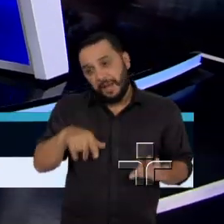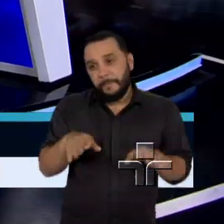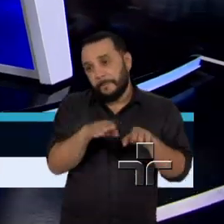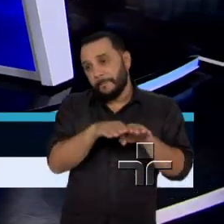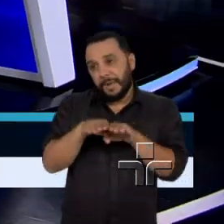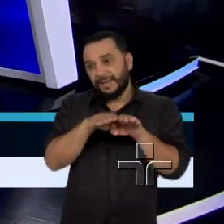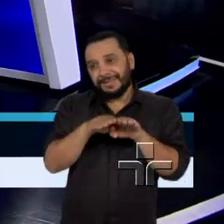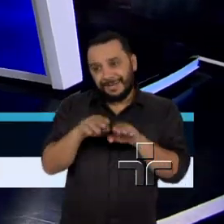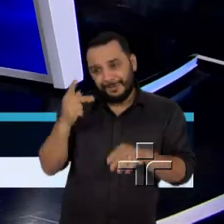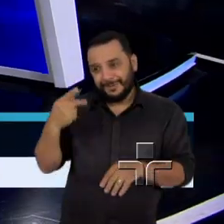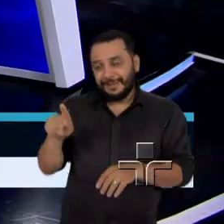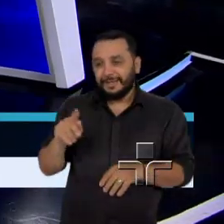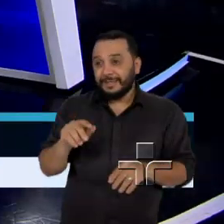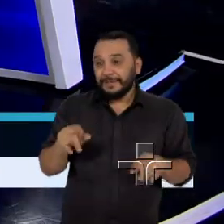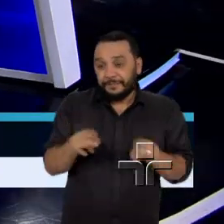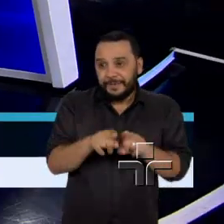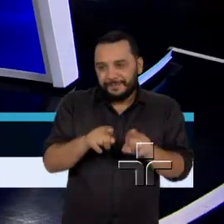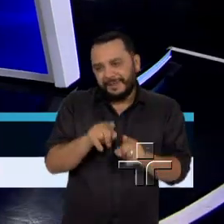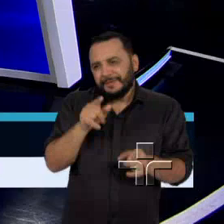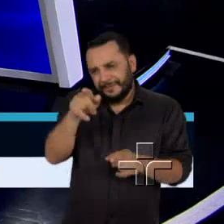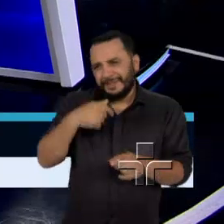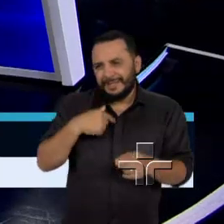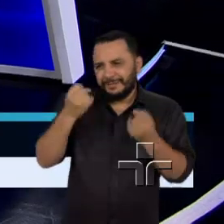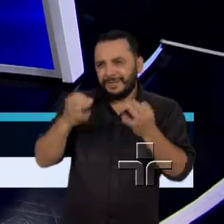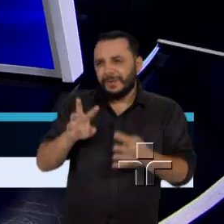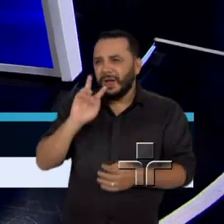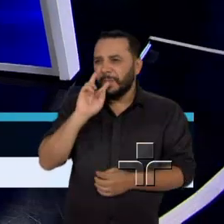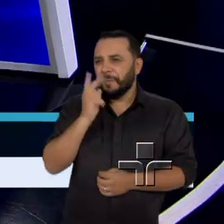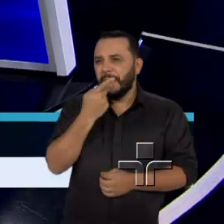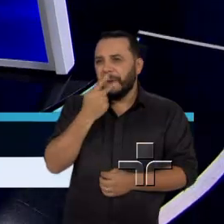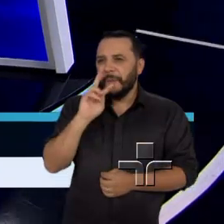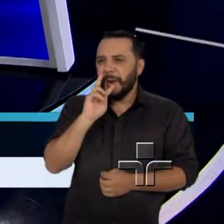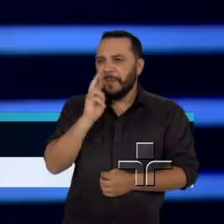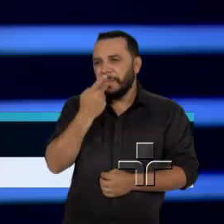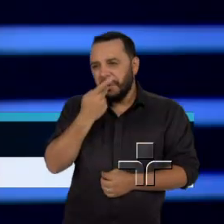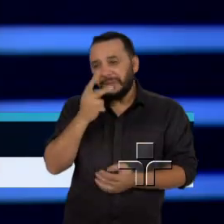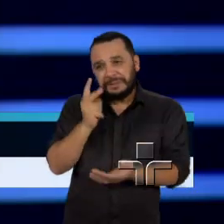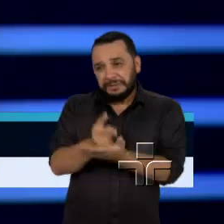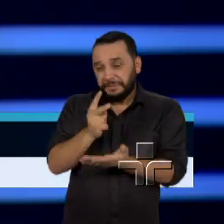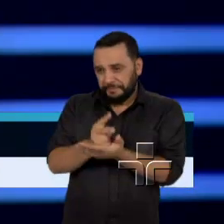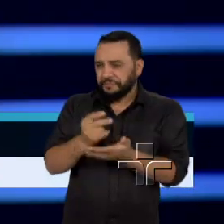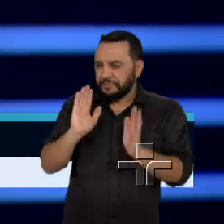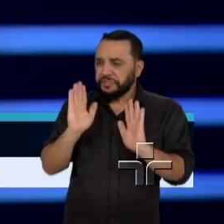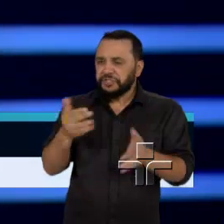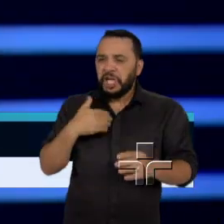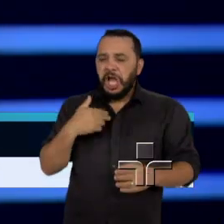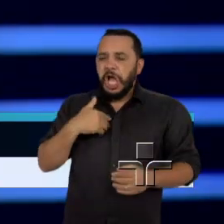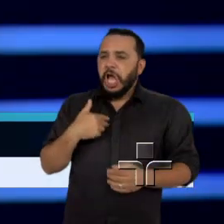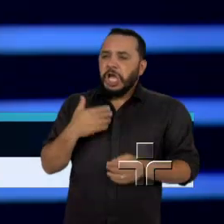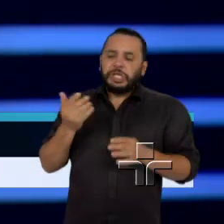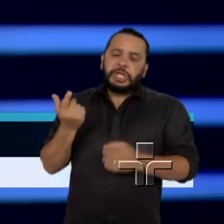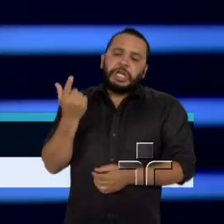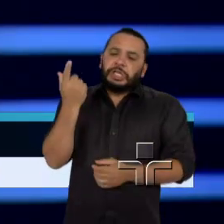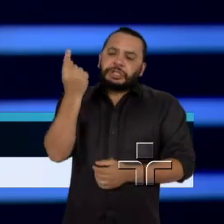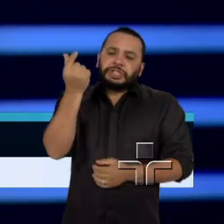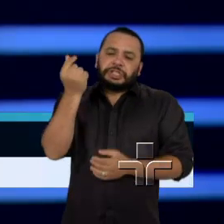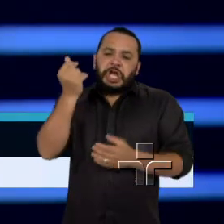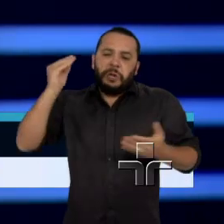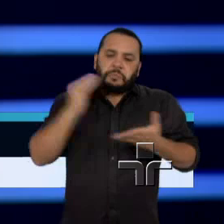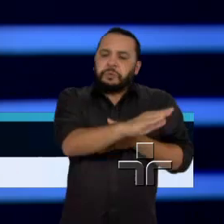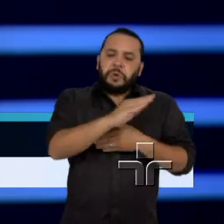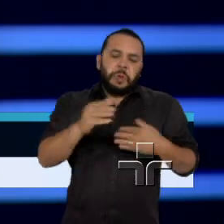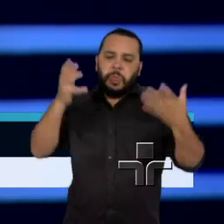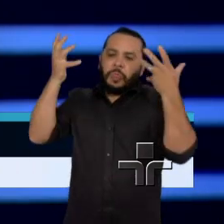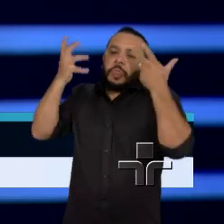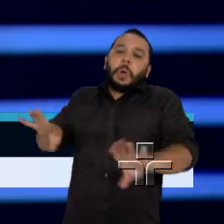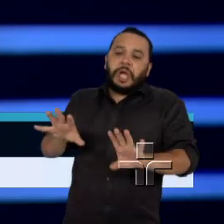um padrão esse recuo, né? Que você mencionou. Não é a primeira vez que ele avança sinal, sofre uma